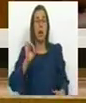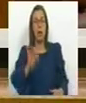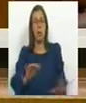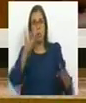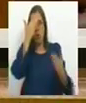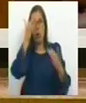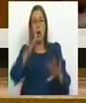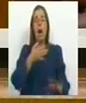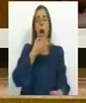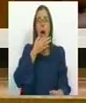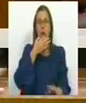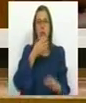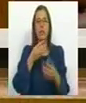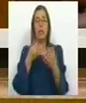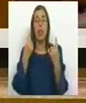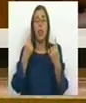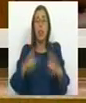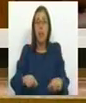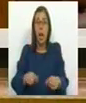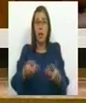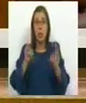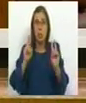direito, desde que haja meios para isso.